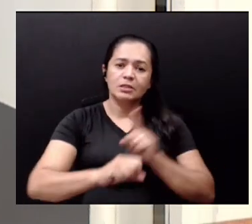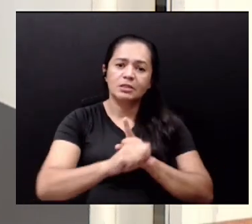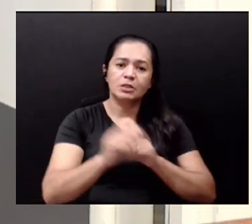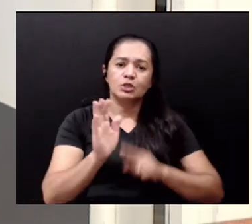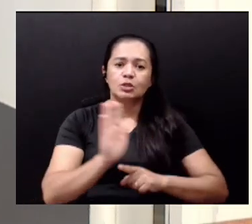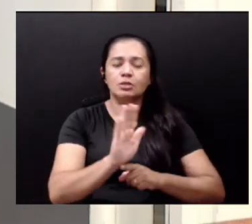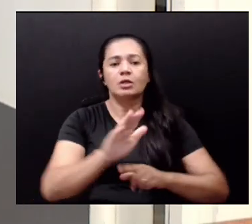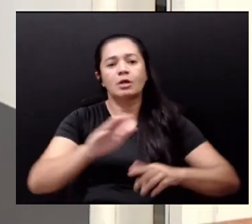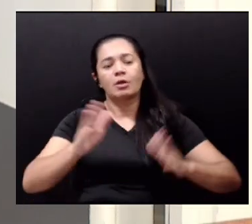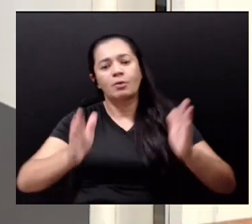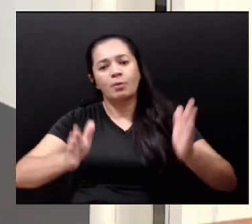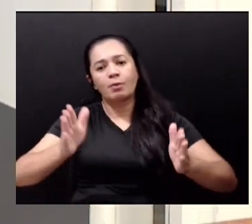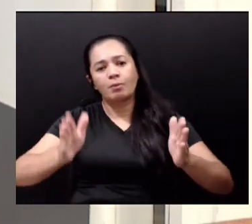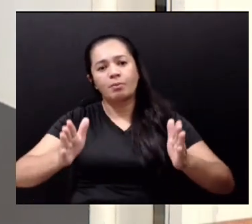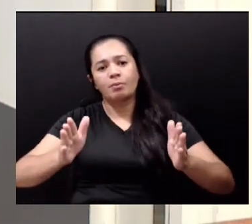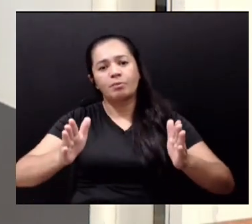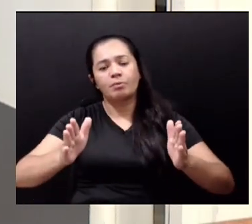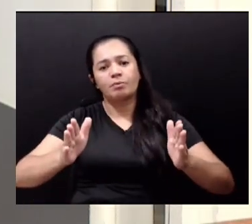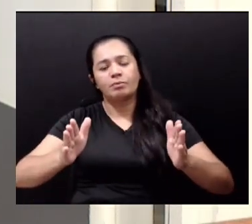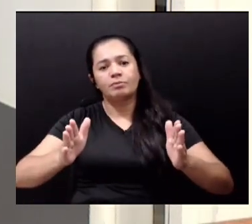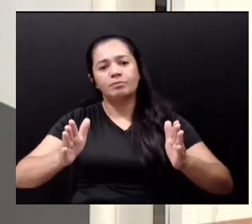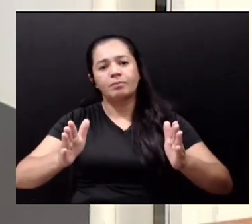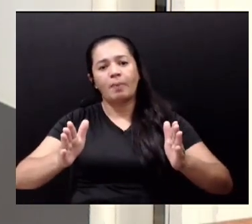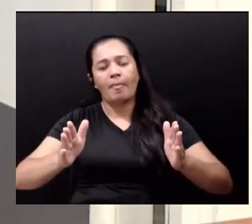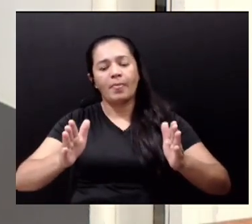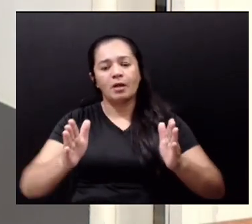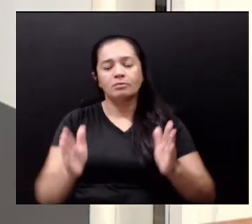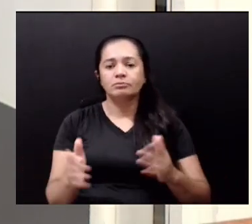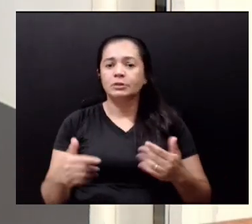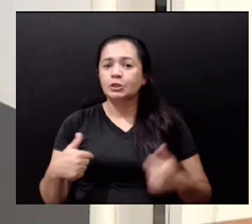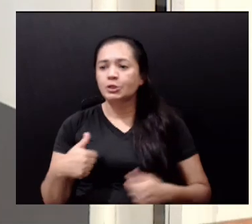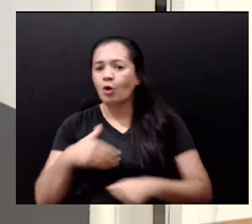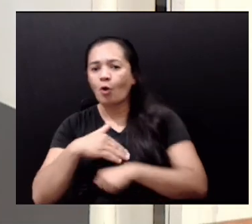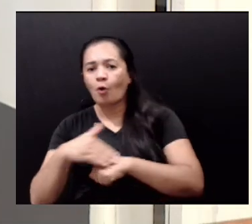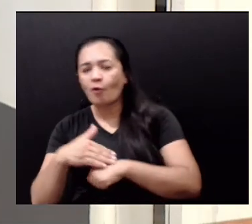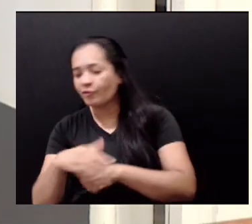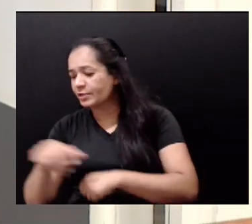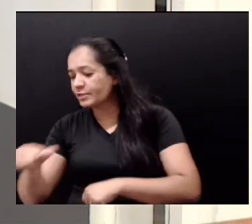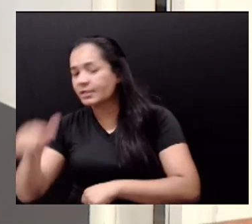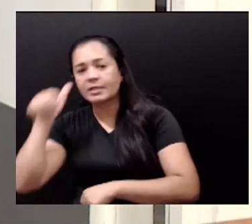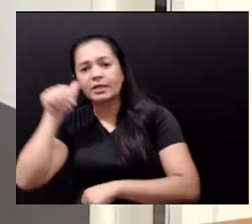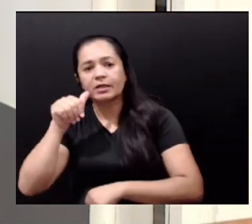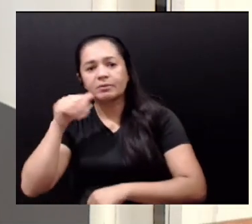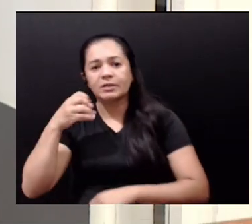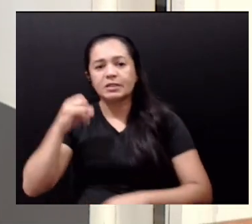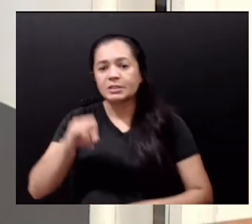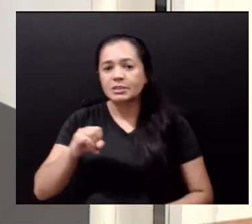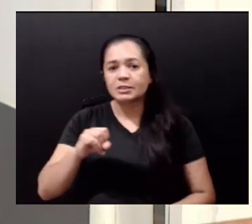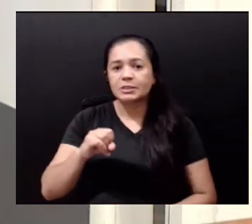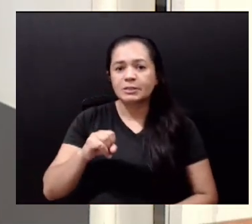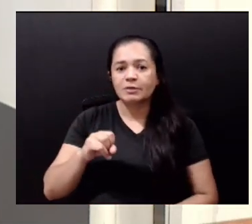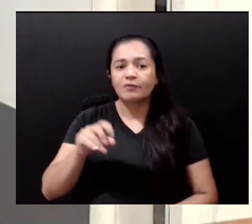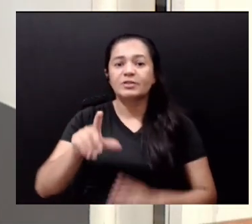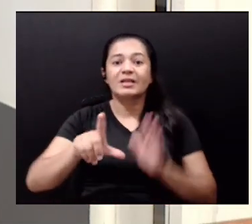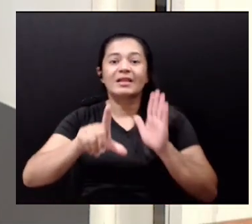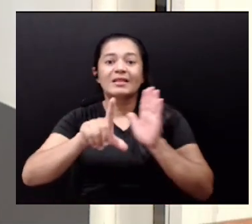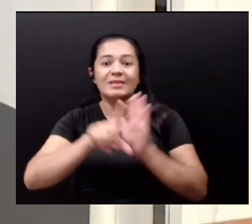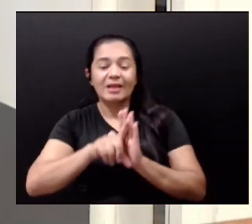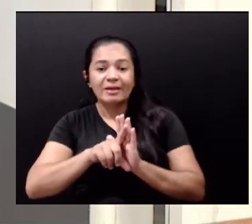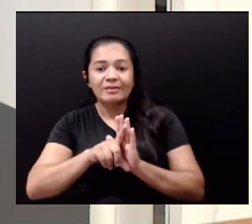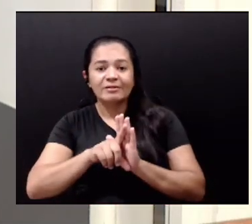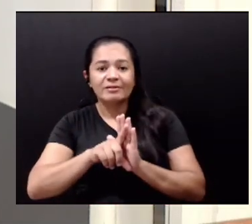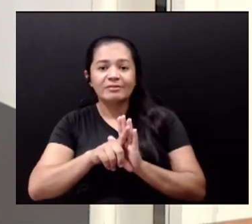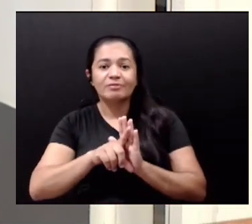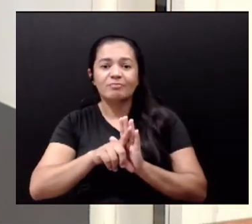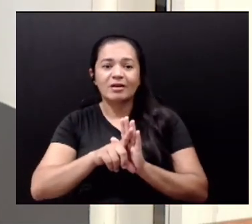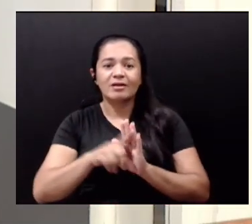você dialoga com as mulheres também da periferia, se você tem a Lei Maria da Penha como uma resolução, mas quando a polícia